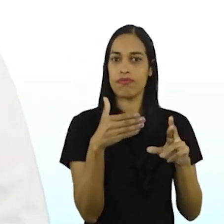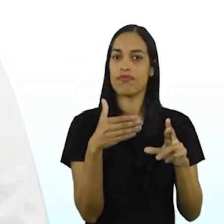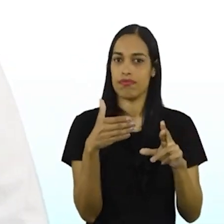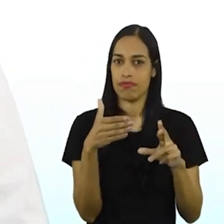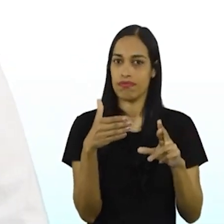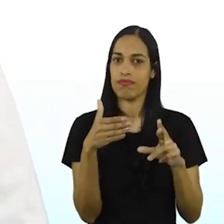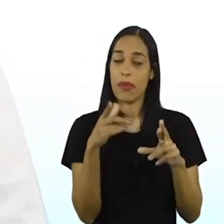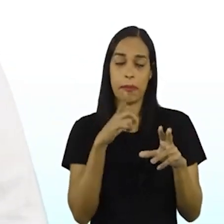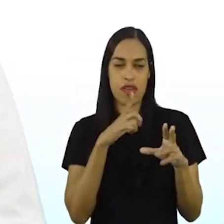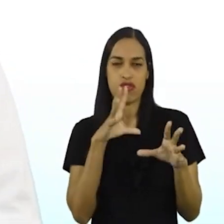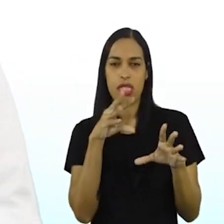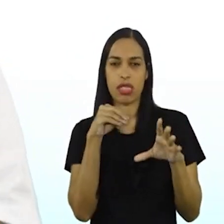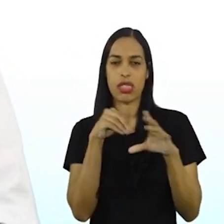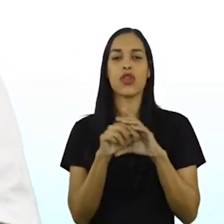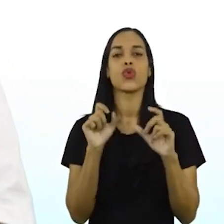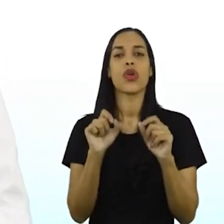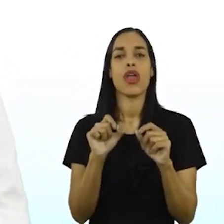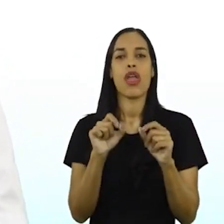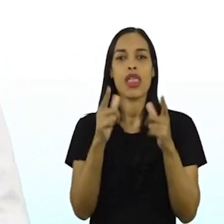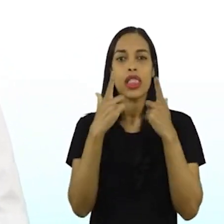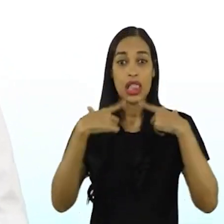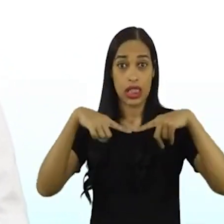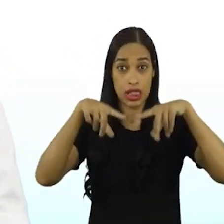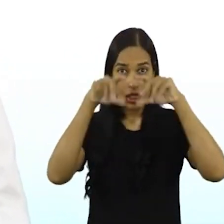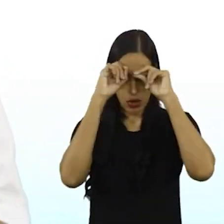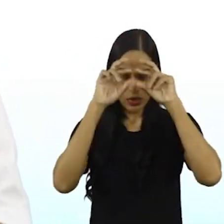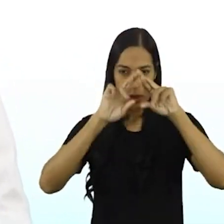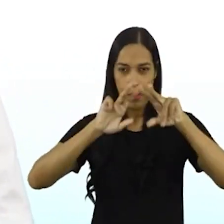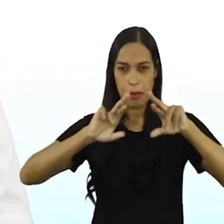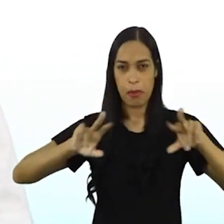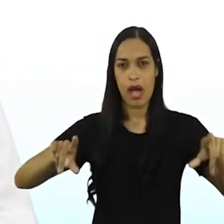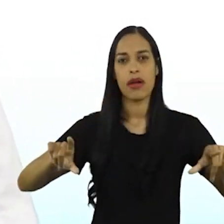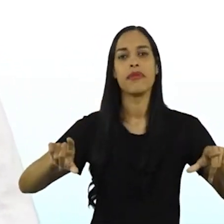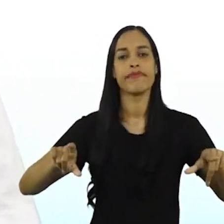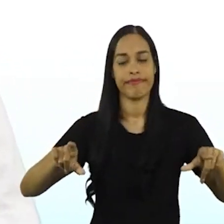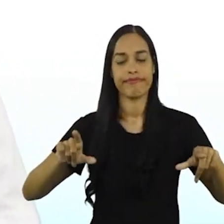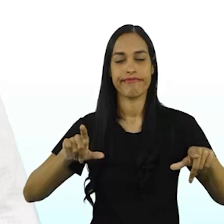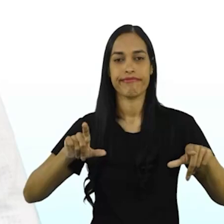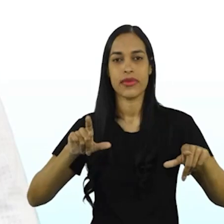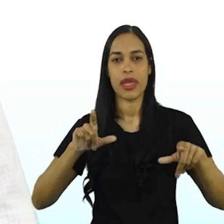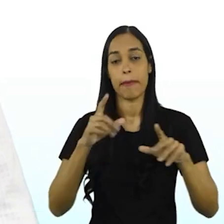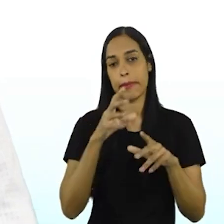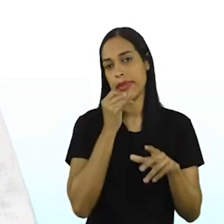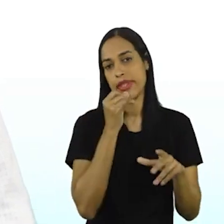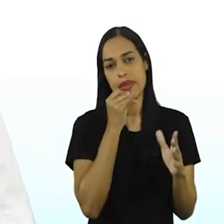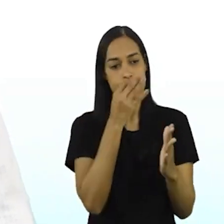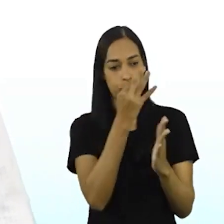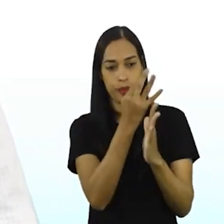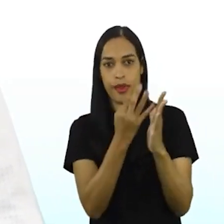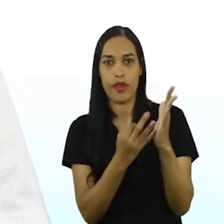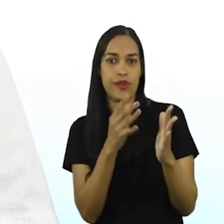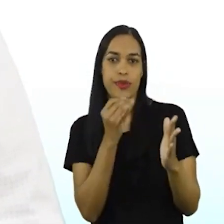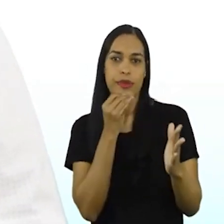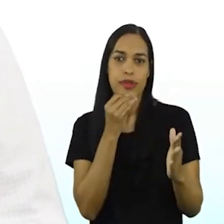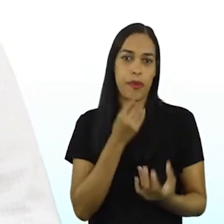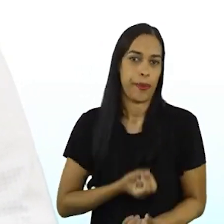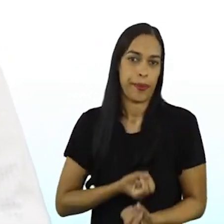Metalinguística. Então, é raro você pegar um texto, né? A não ser que você pega, por exemplo, um